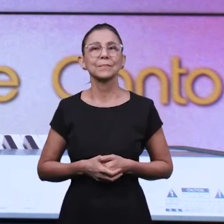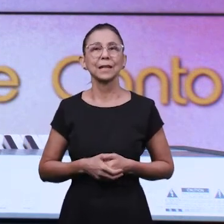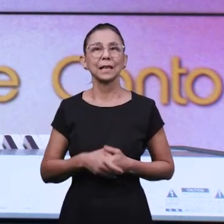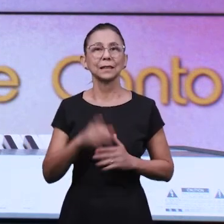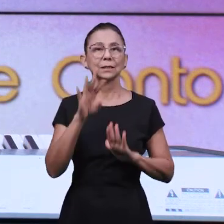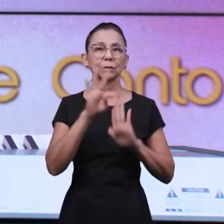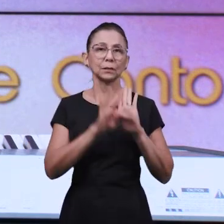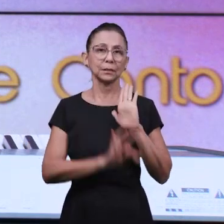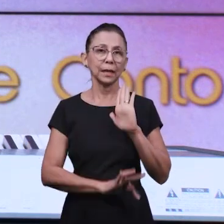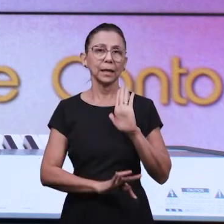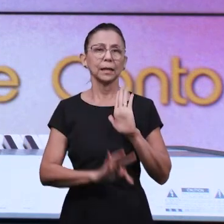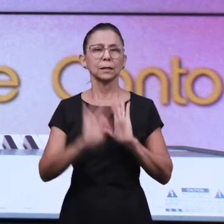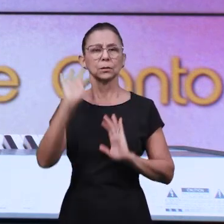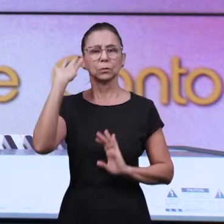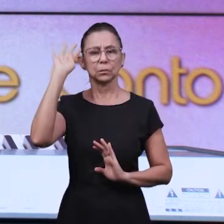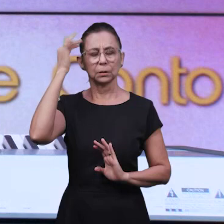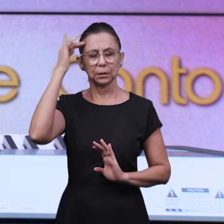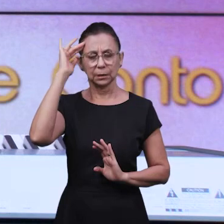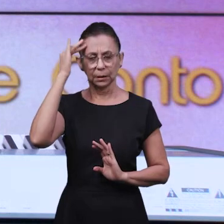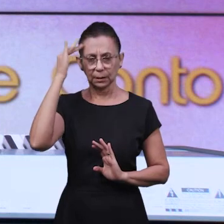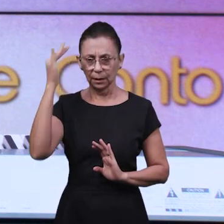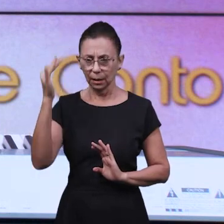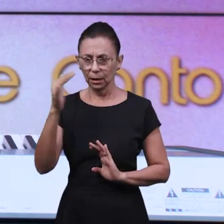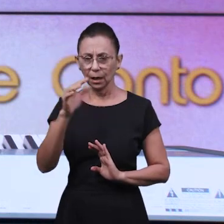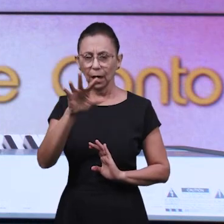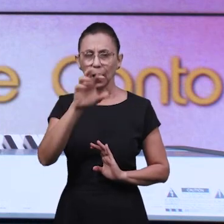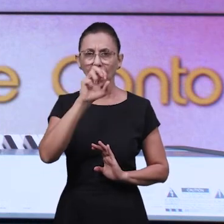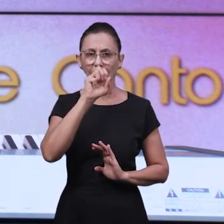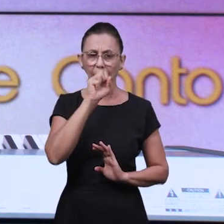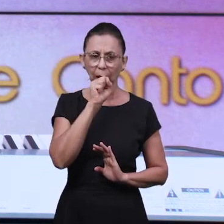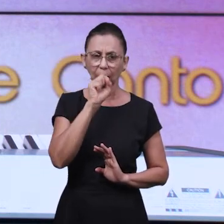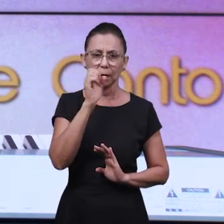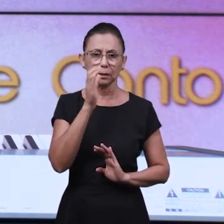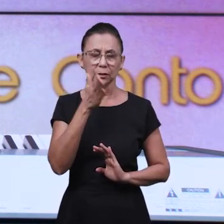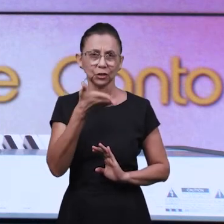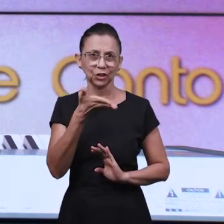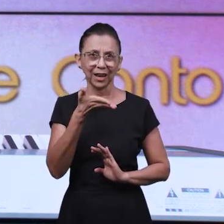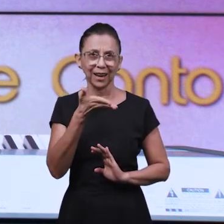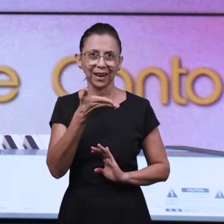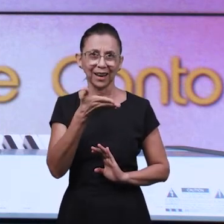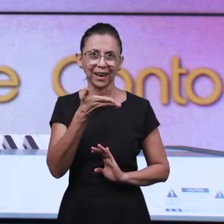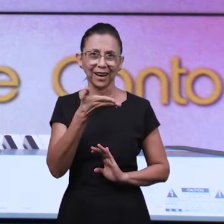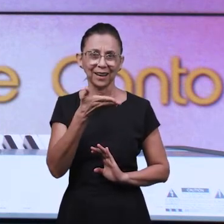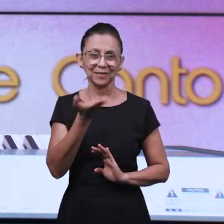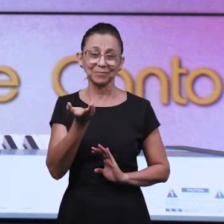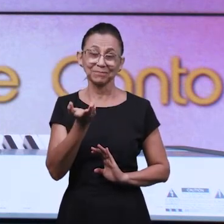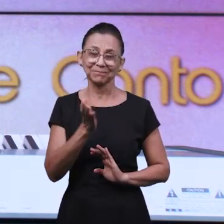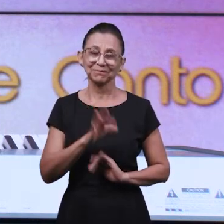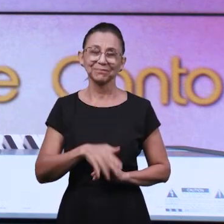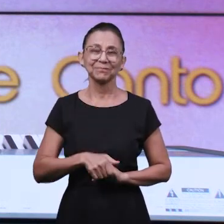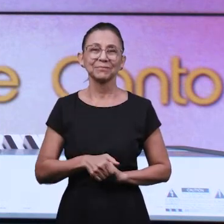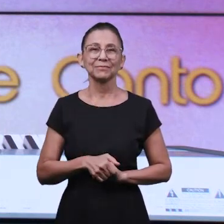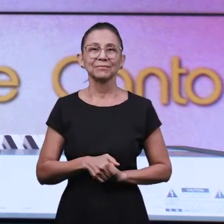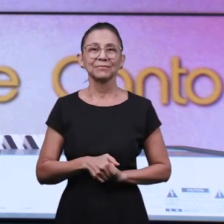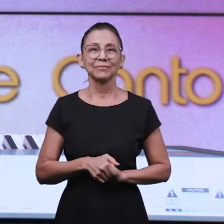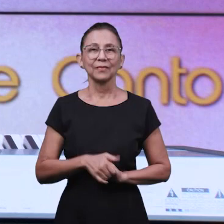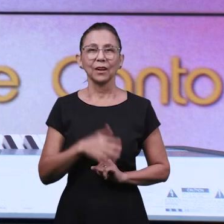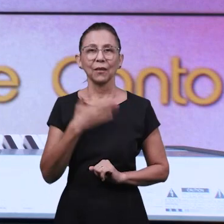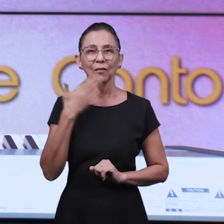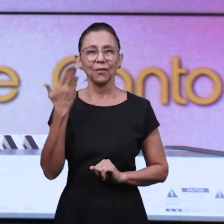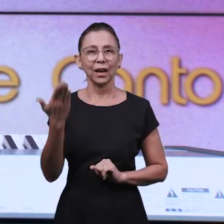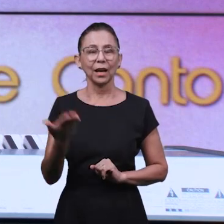de texto, sua consciência de sentido, sua consciência de respiração já estará